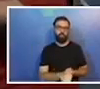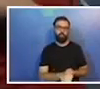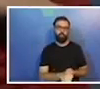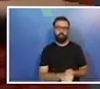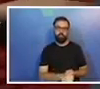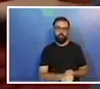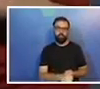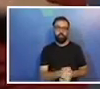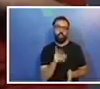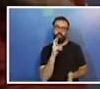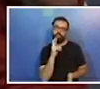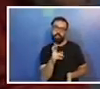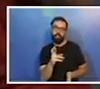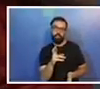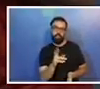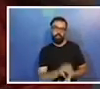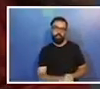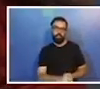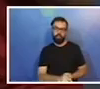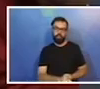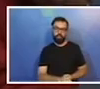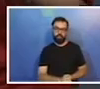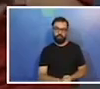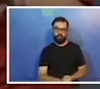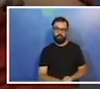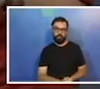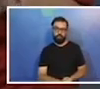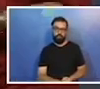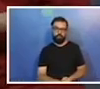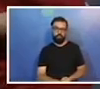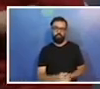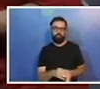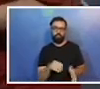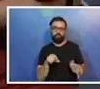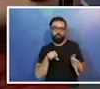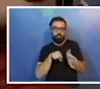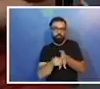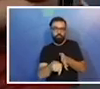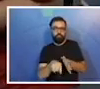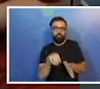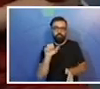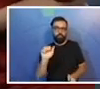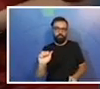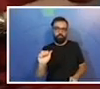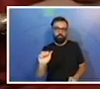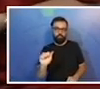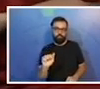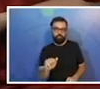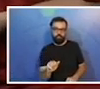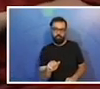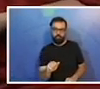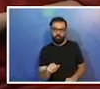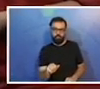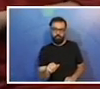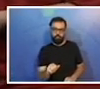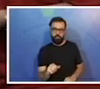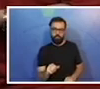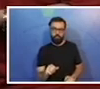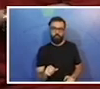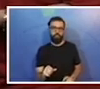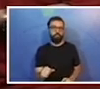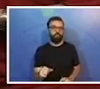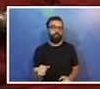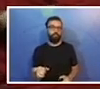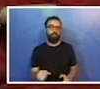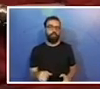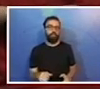unidade. Responda. Vou responder onde? No caderno. Letra A. Por que as pessoas não devem soltar